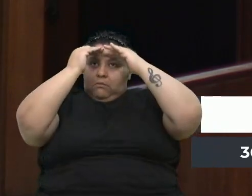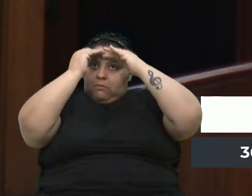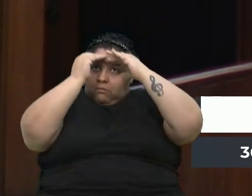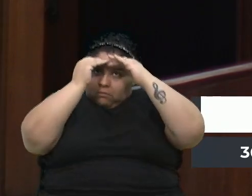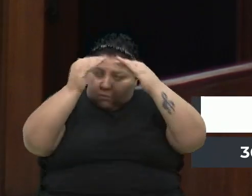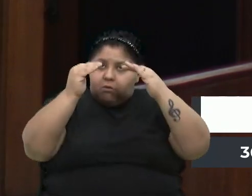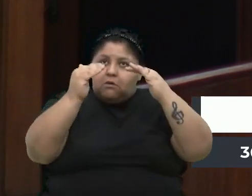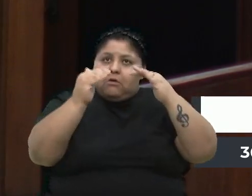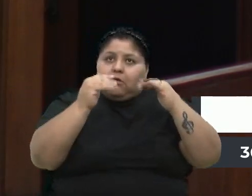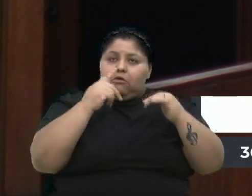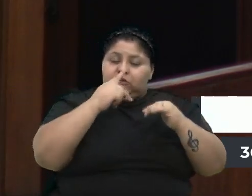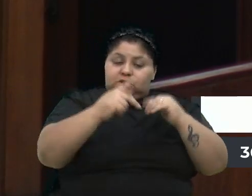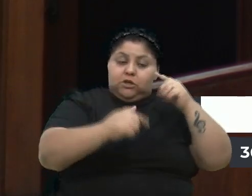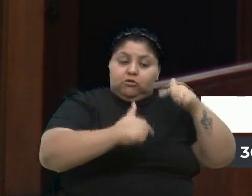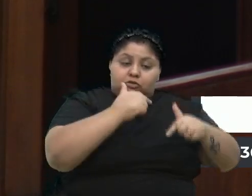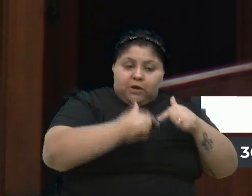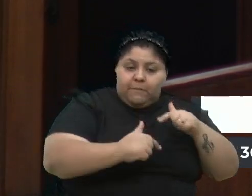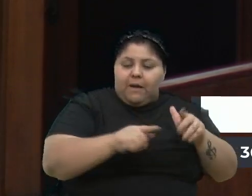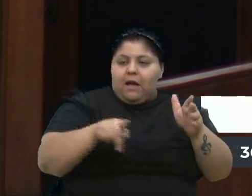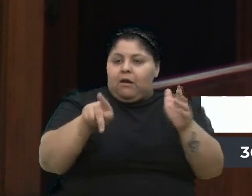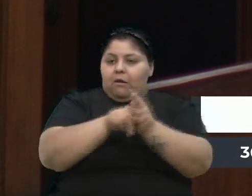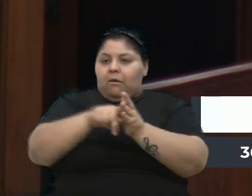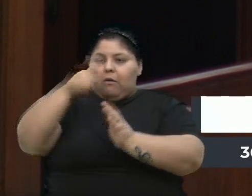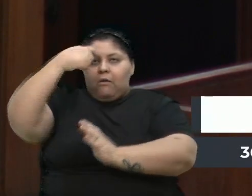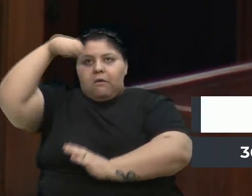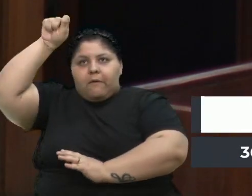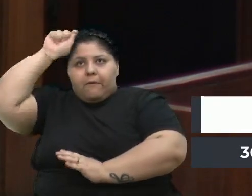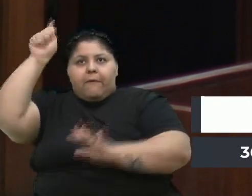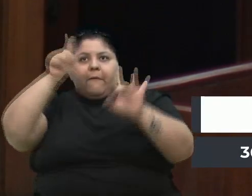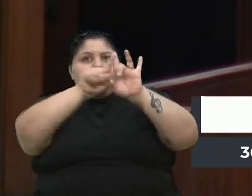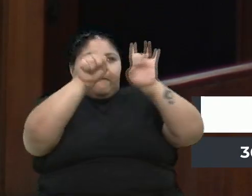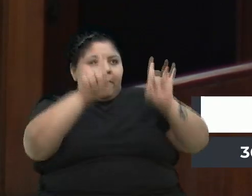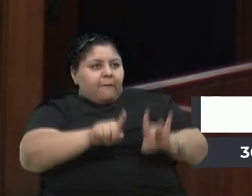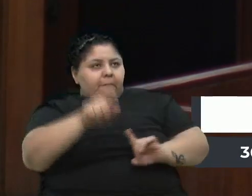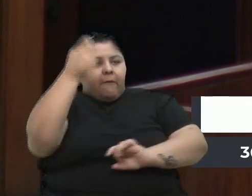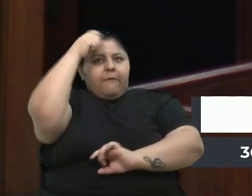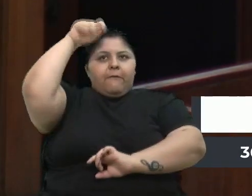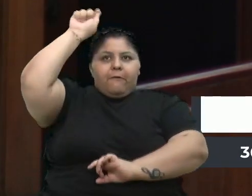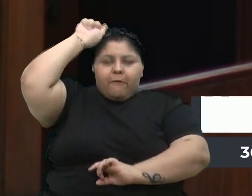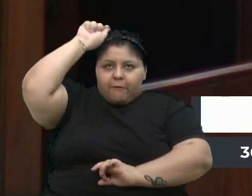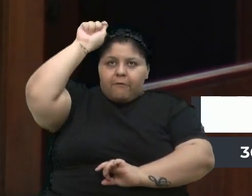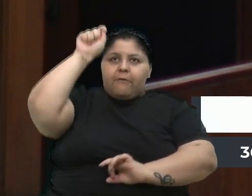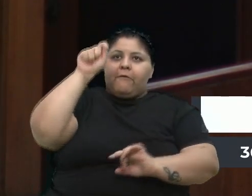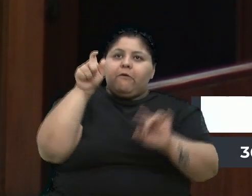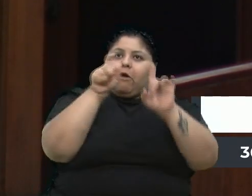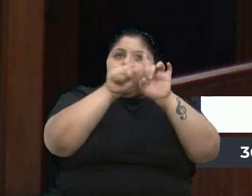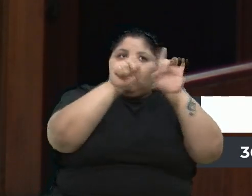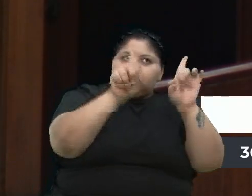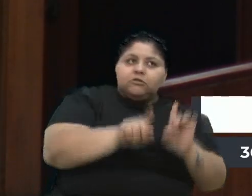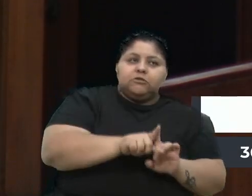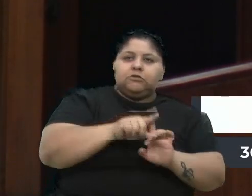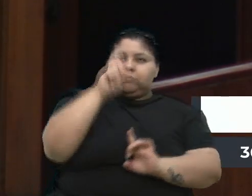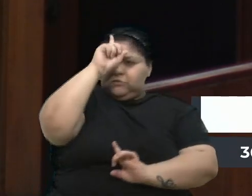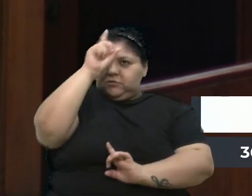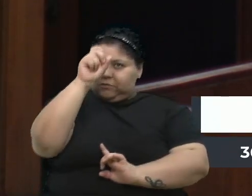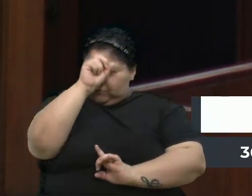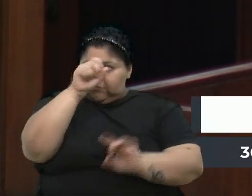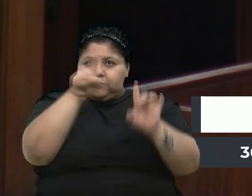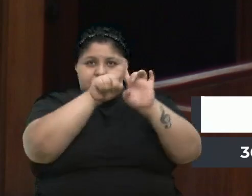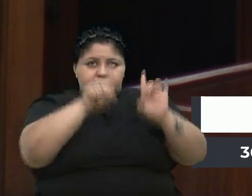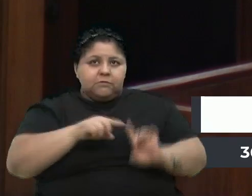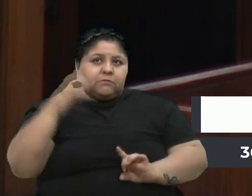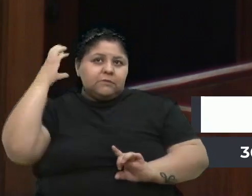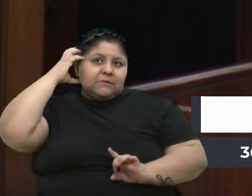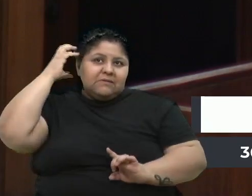seu trabalho, em respeito ao trabalho dos professores, aos servidores da universidade, aos servidores do Hospital Geral, aos servidores da rádio